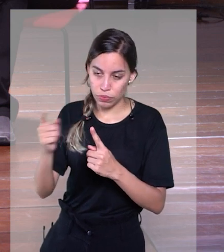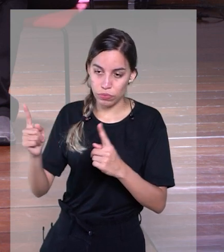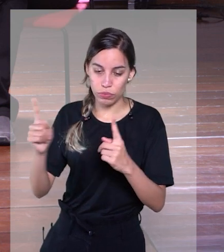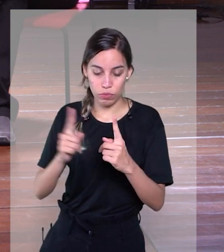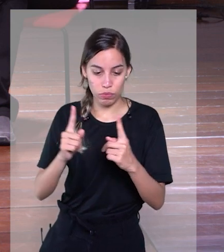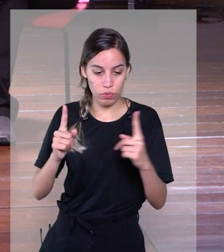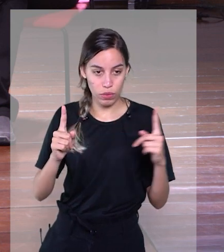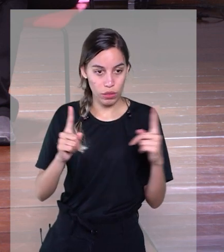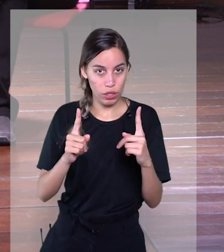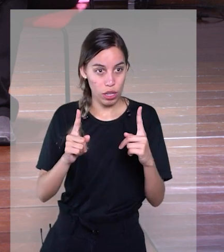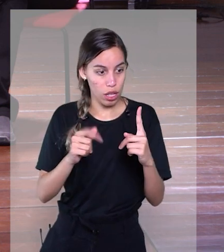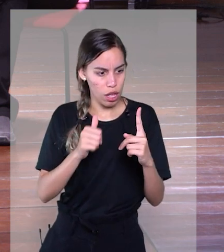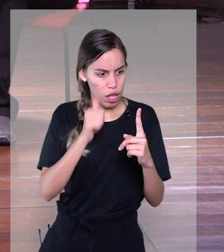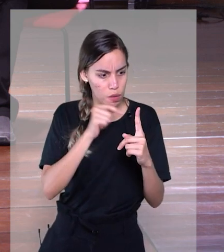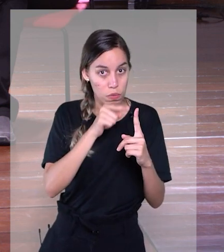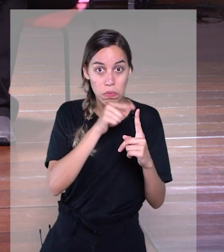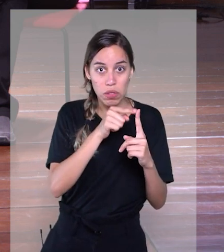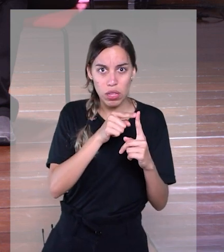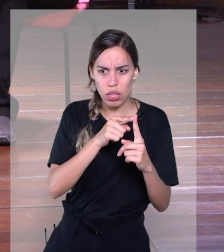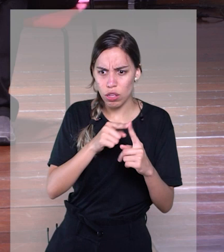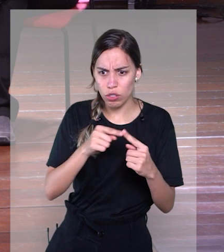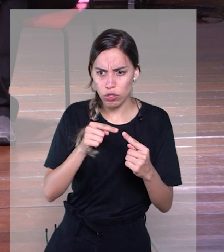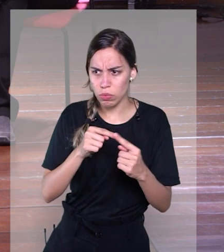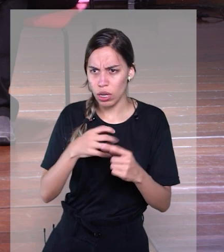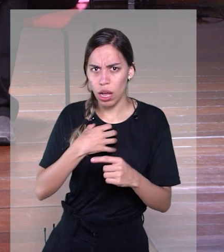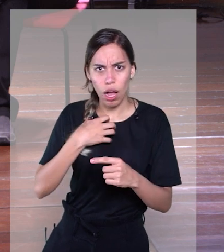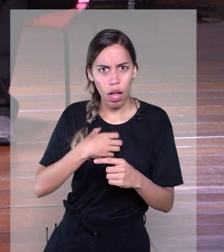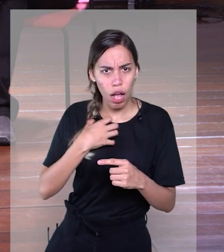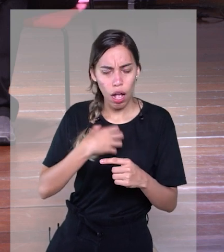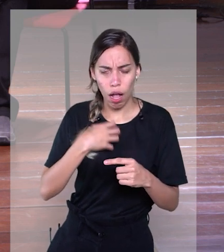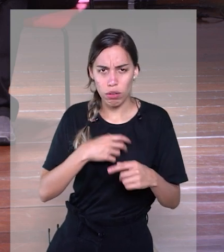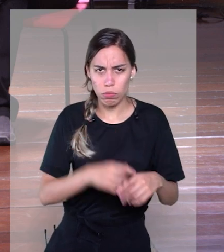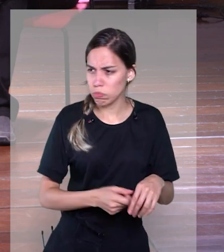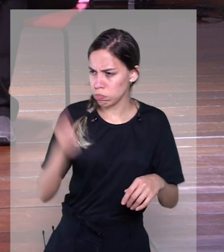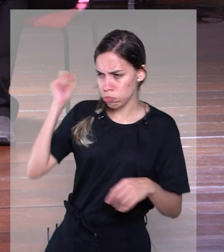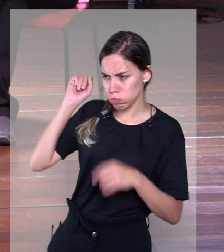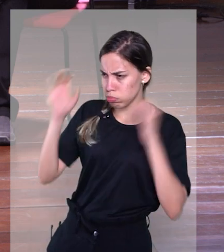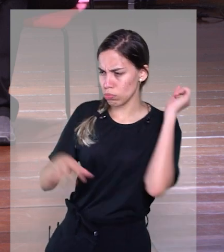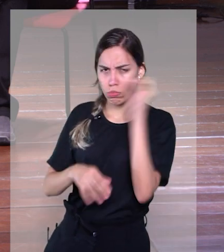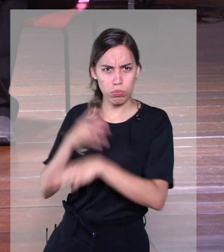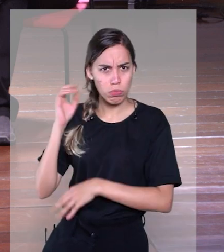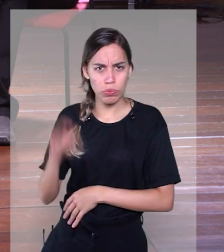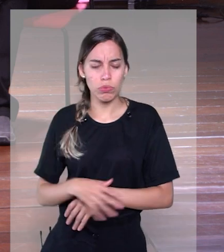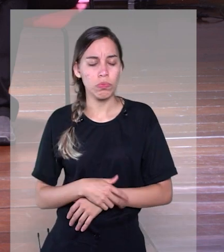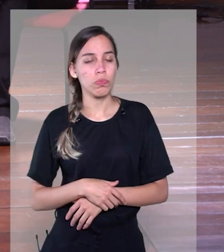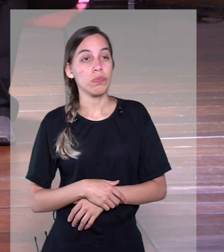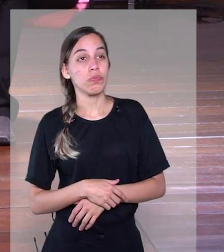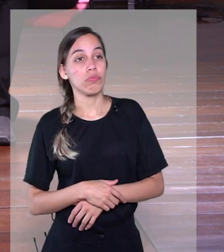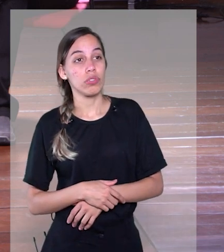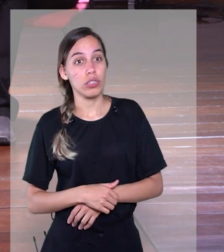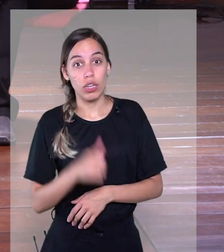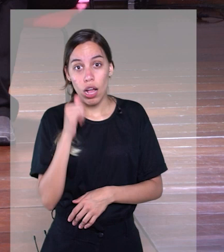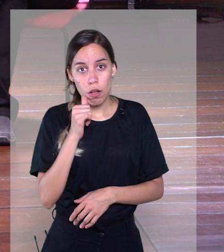ali. E aí a mulher ficou uma fera, começou a jogar laranjas na gente, e depois, como viu que a gente não desistia, ela ficou na frente da